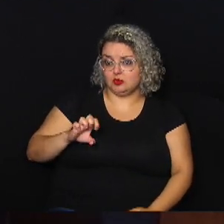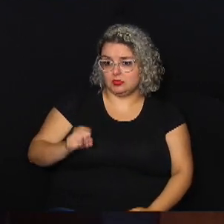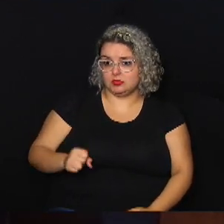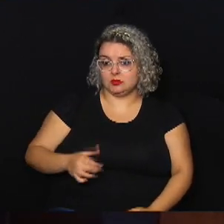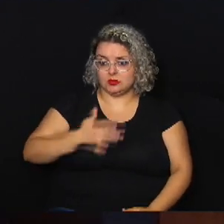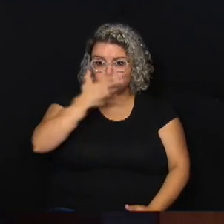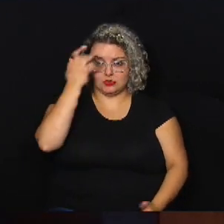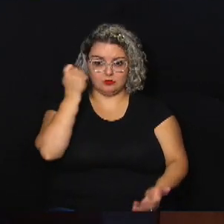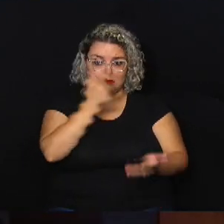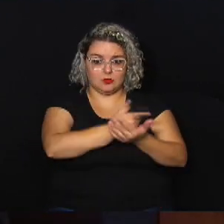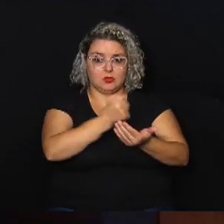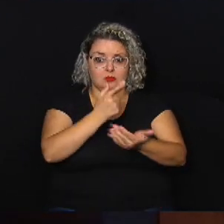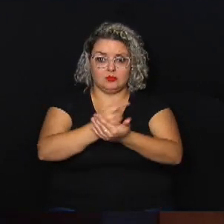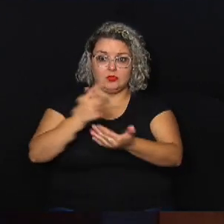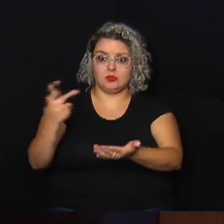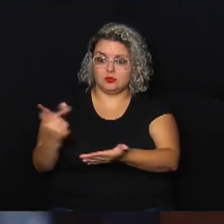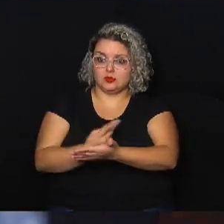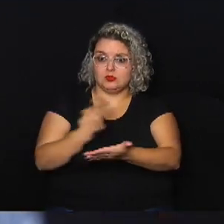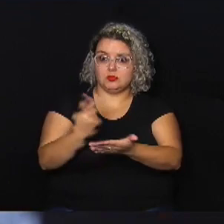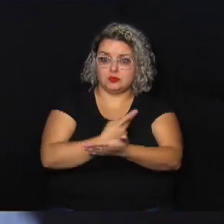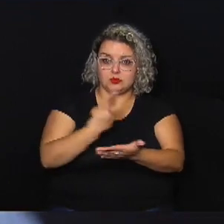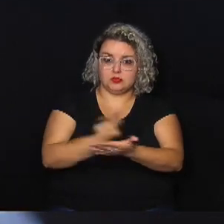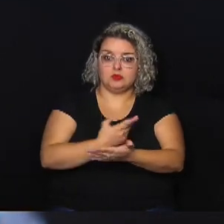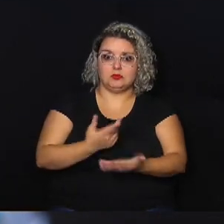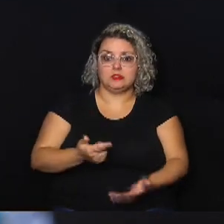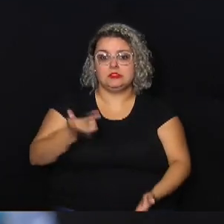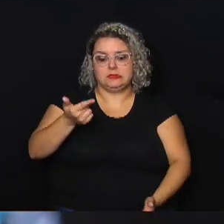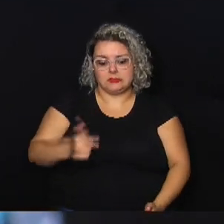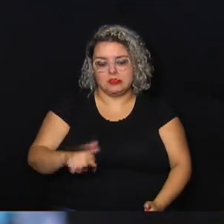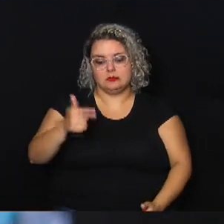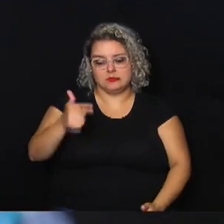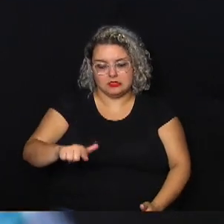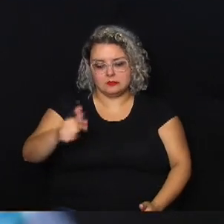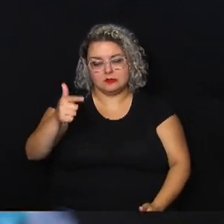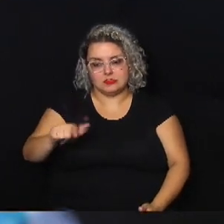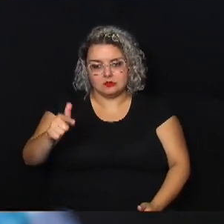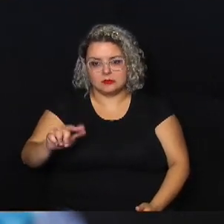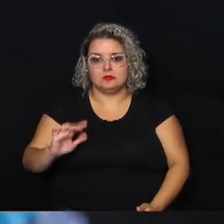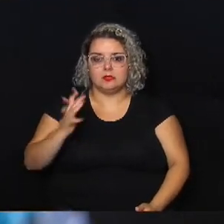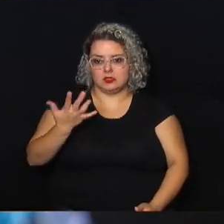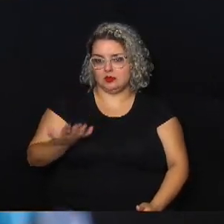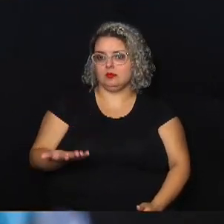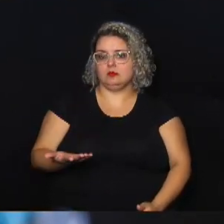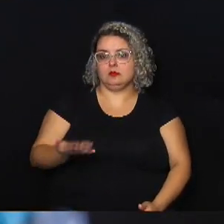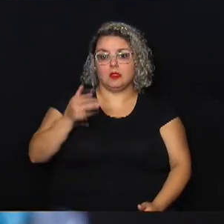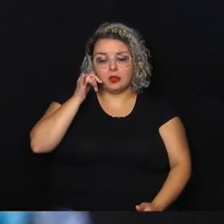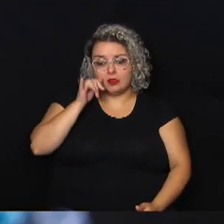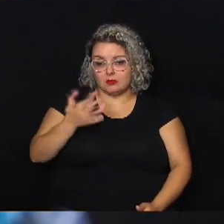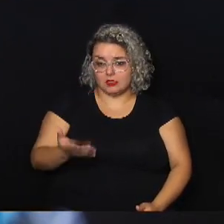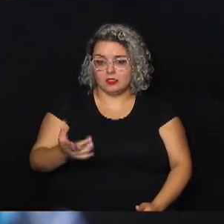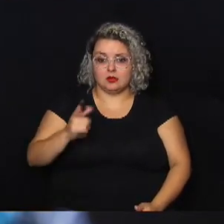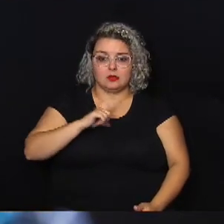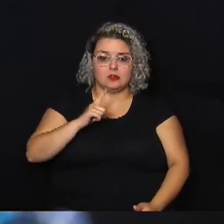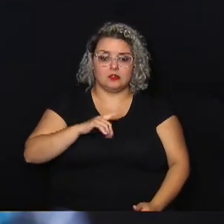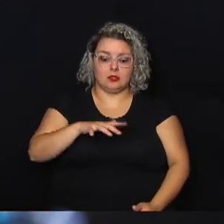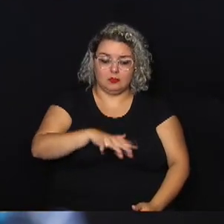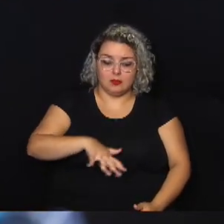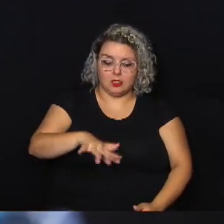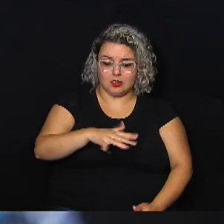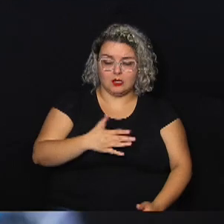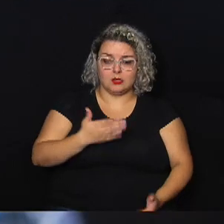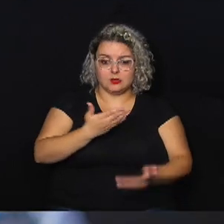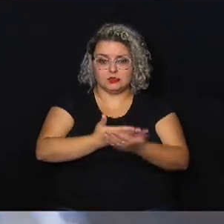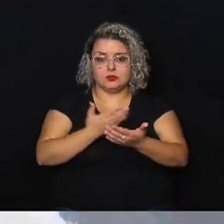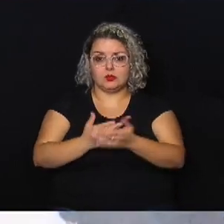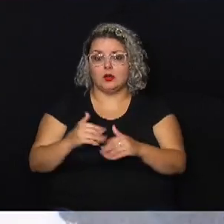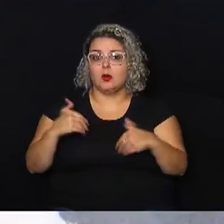erros contumazes é aqueles que se repetem sempre, para você evitá-los. Então, hoje já existe um campo onde você estuda assim, quais são